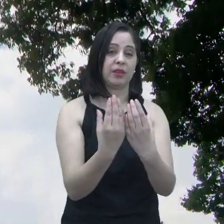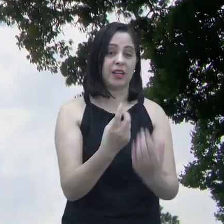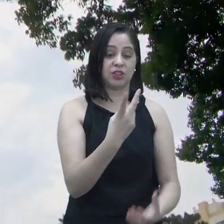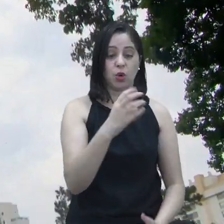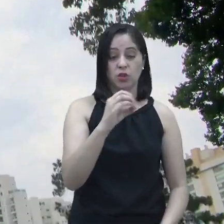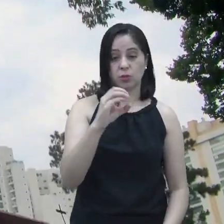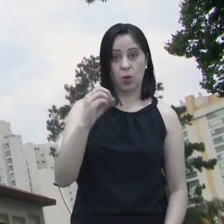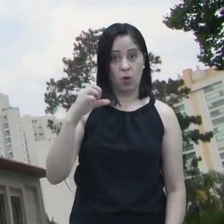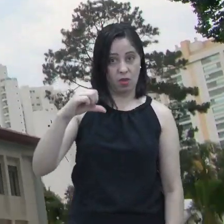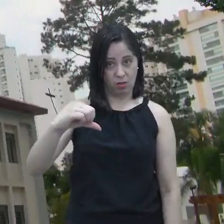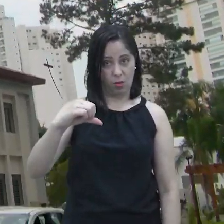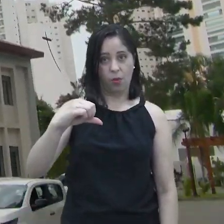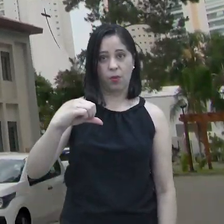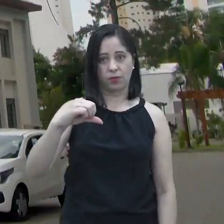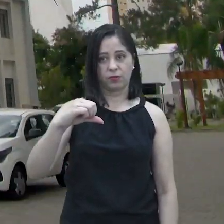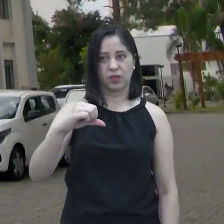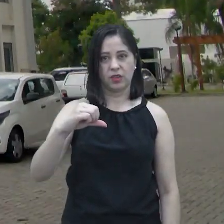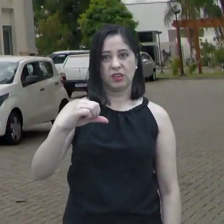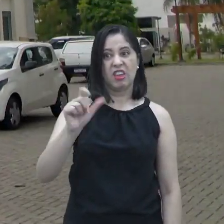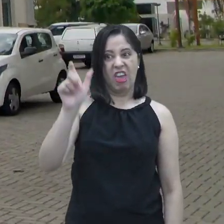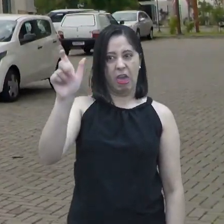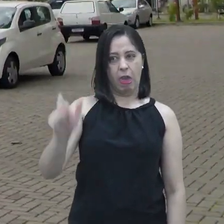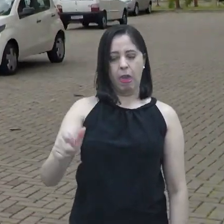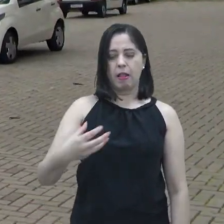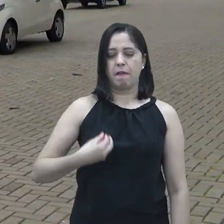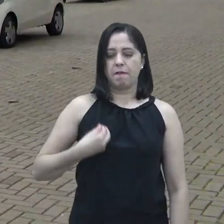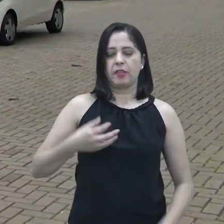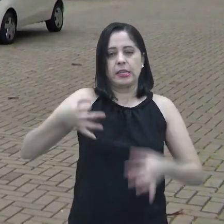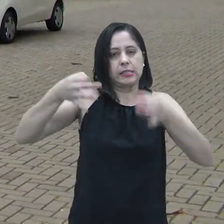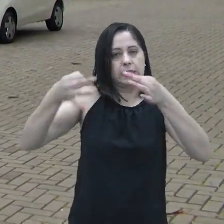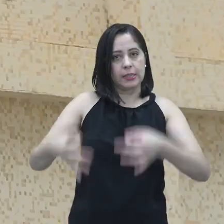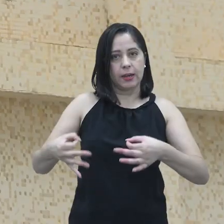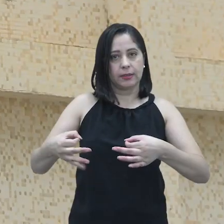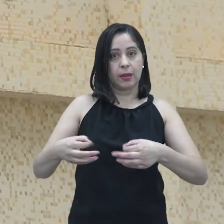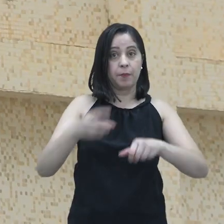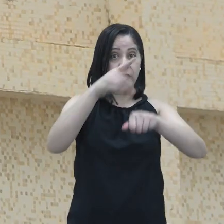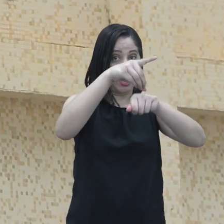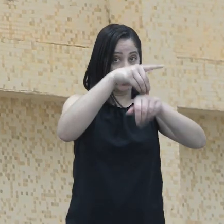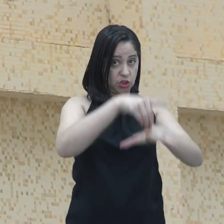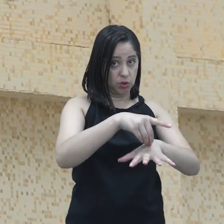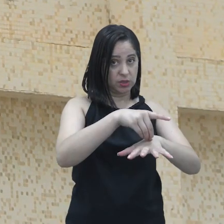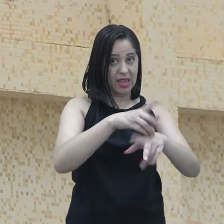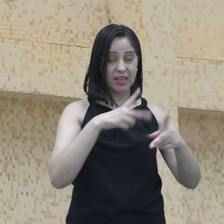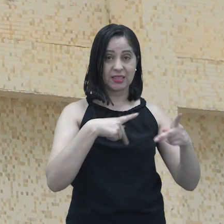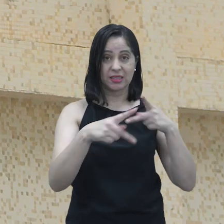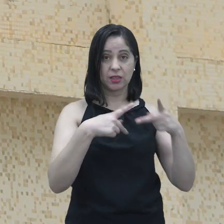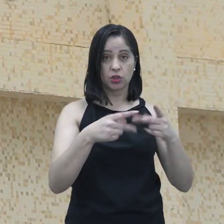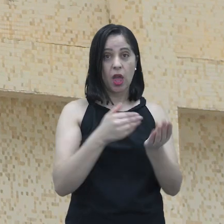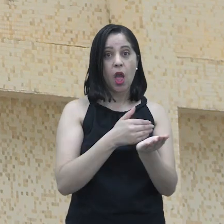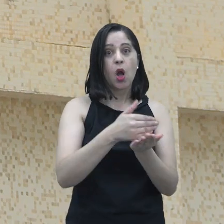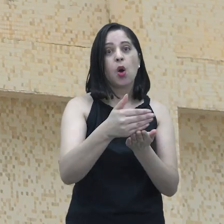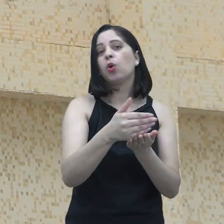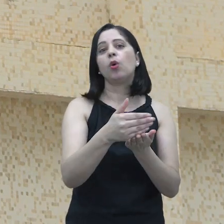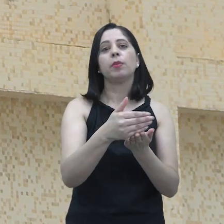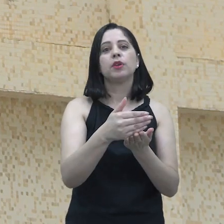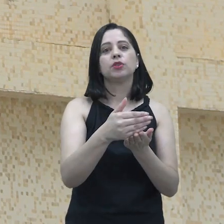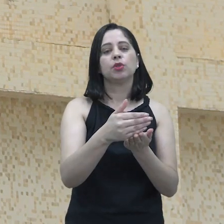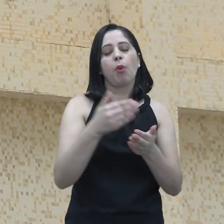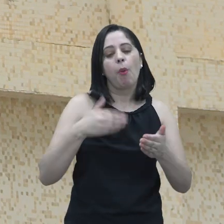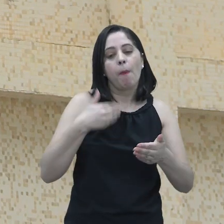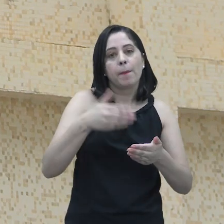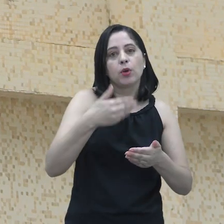Em 2009, em reconhecimento ao exemplo de virtude do advogado, a Diocese de São José iniciou um processo